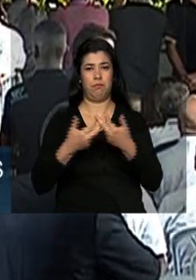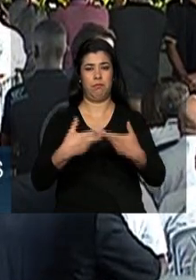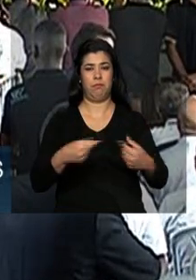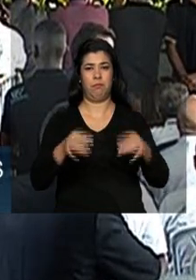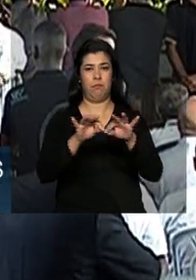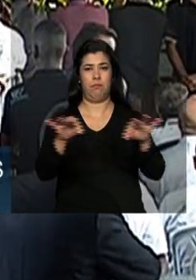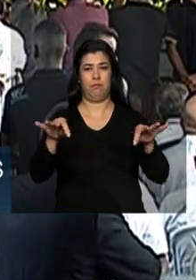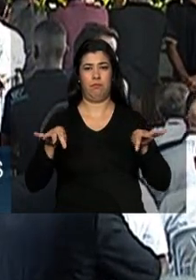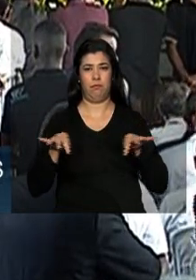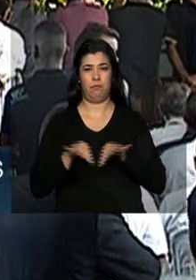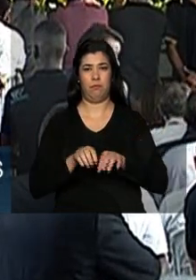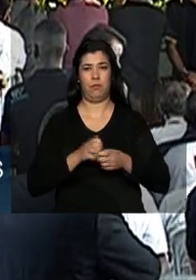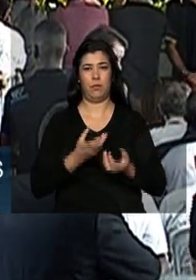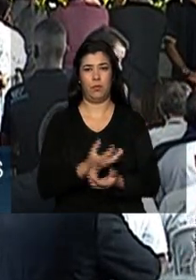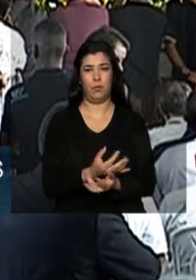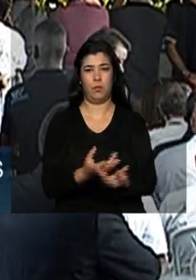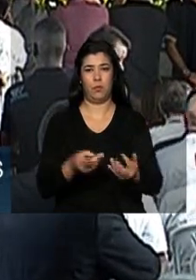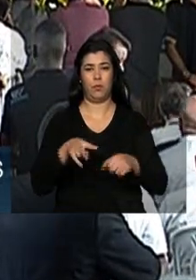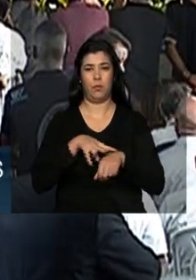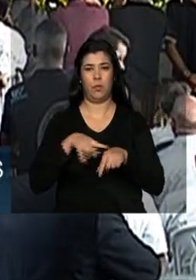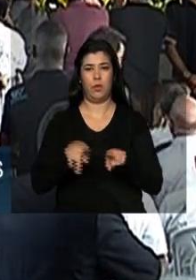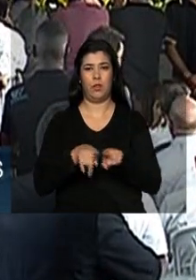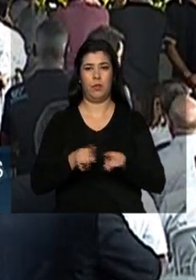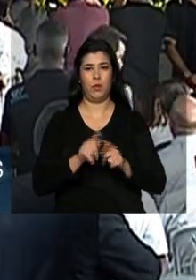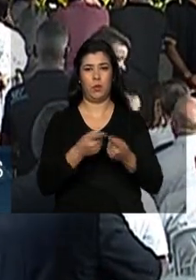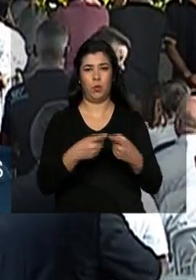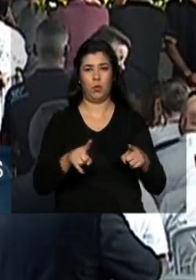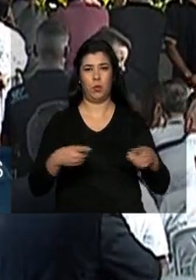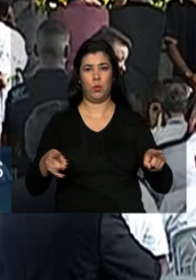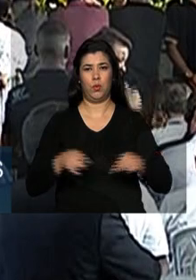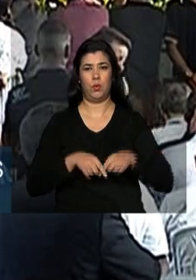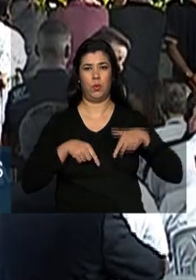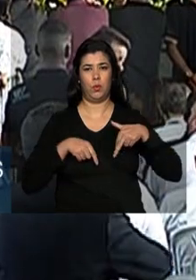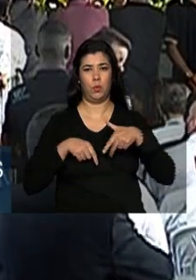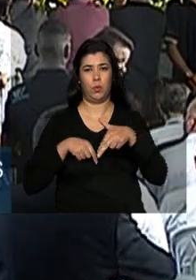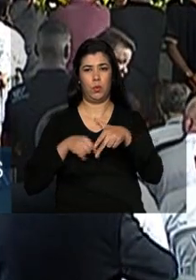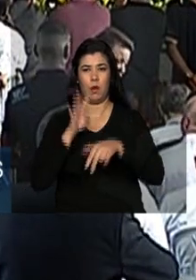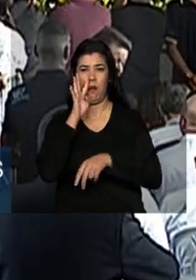gramadas, churrasqueiras e trilha ecológica.